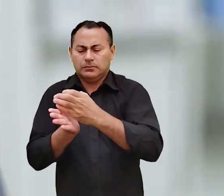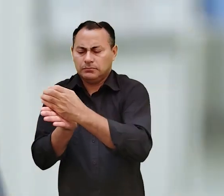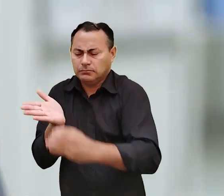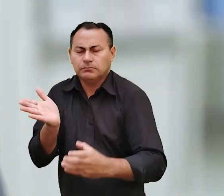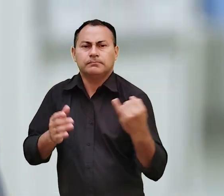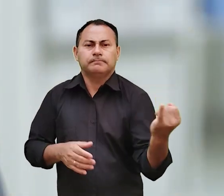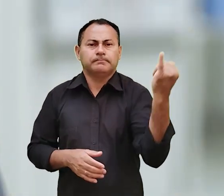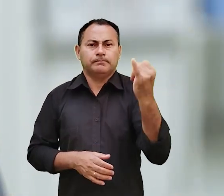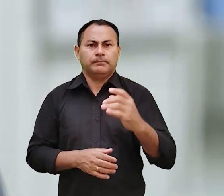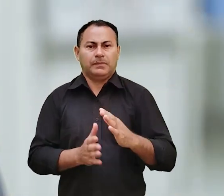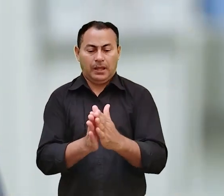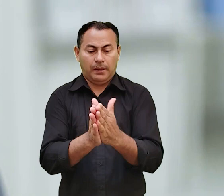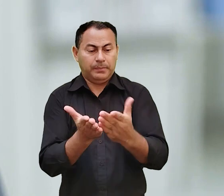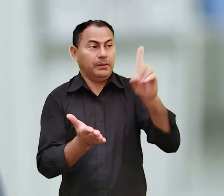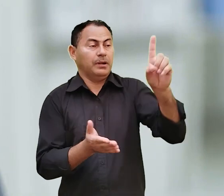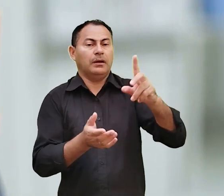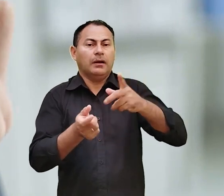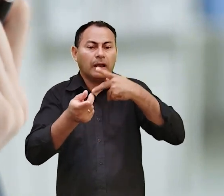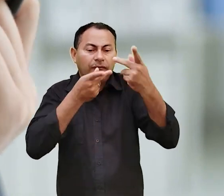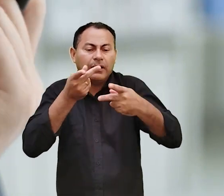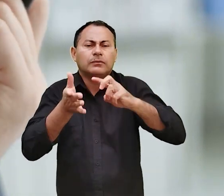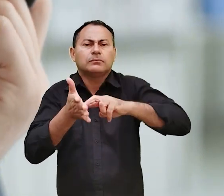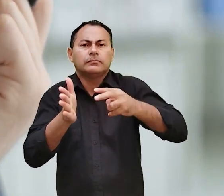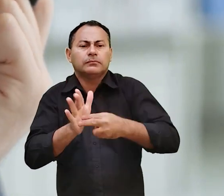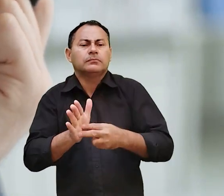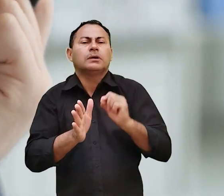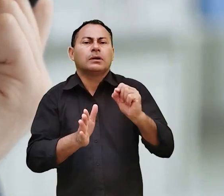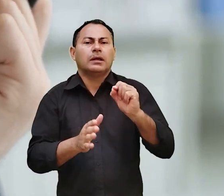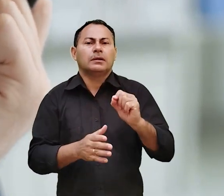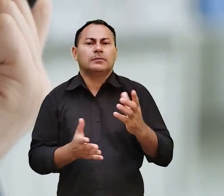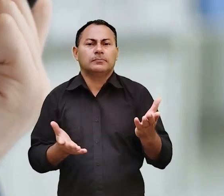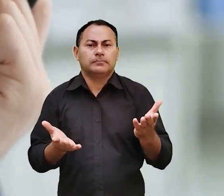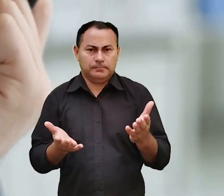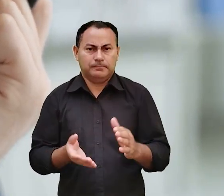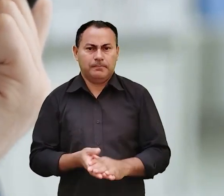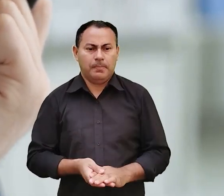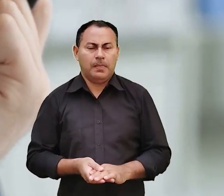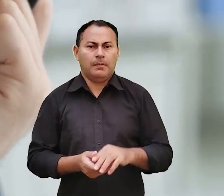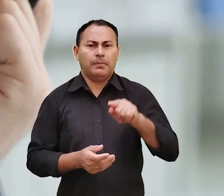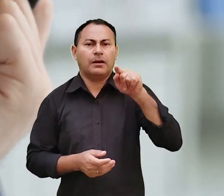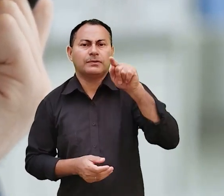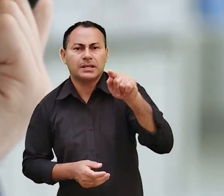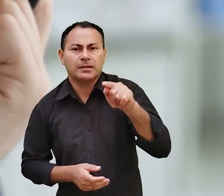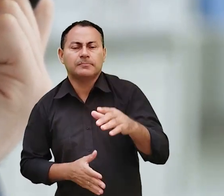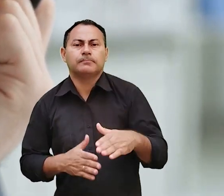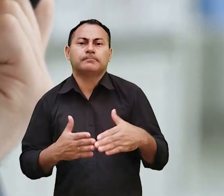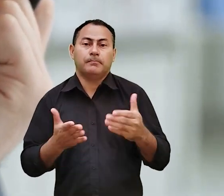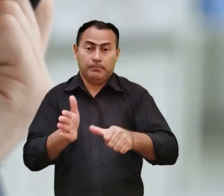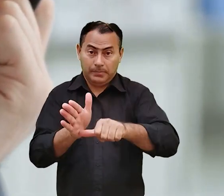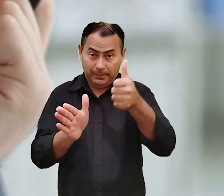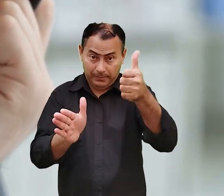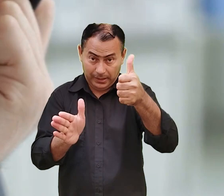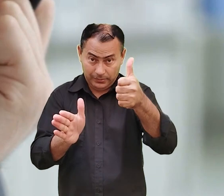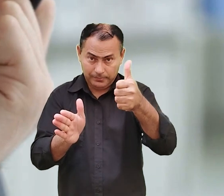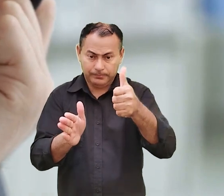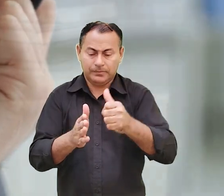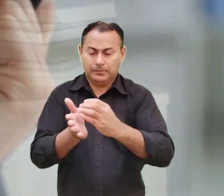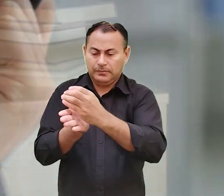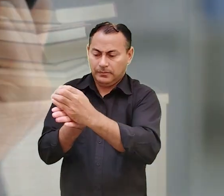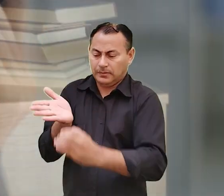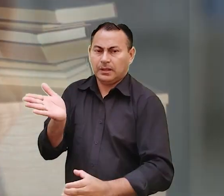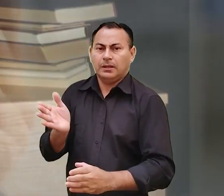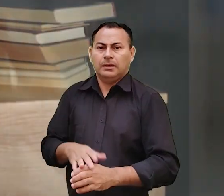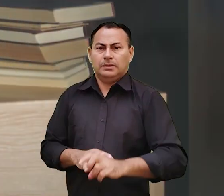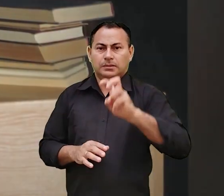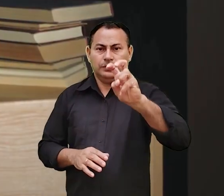esse capítulo tão importante da Bíblia quer dizer e o que ele significa para você? Primeiro,